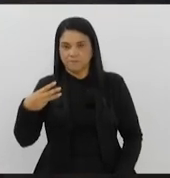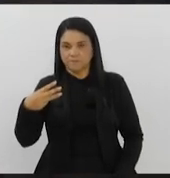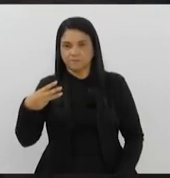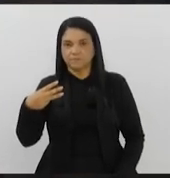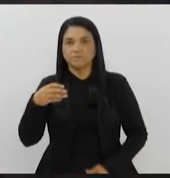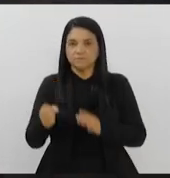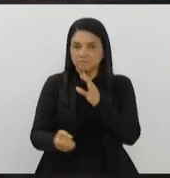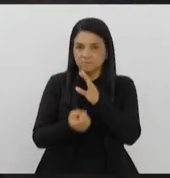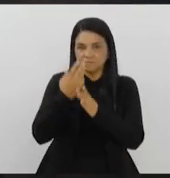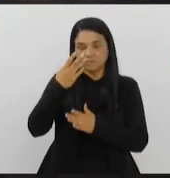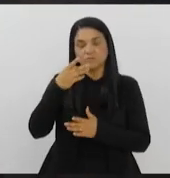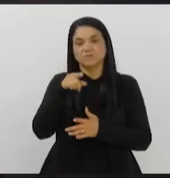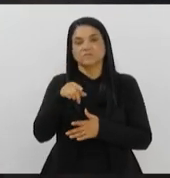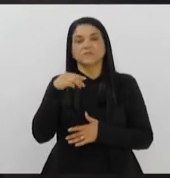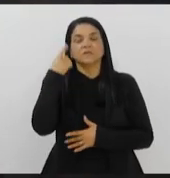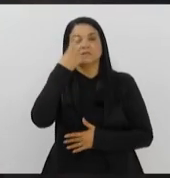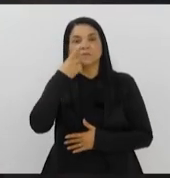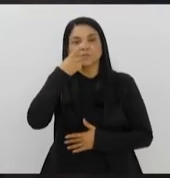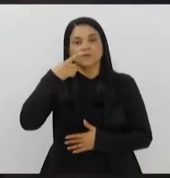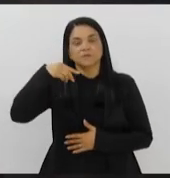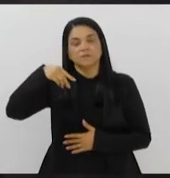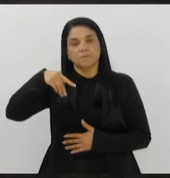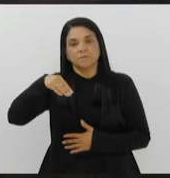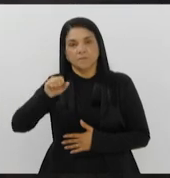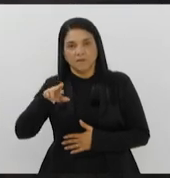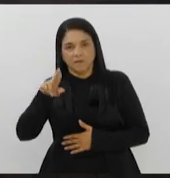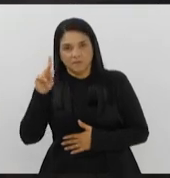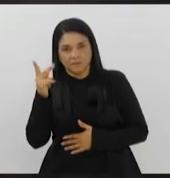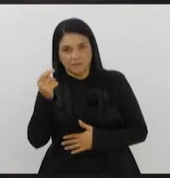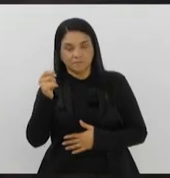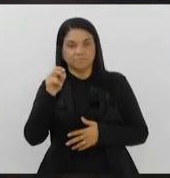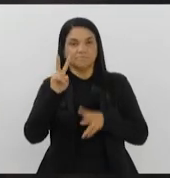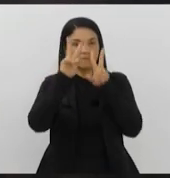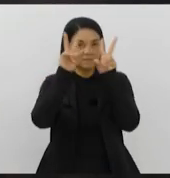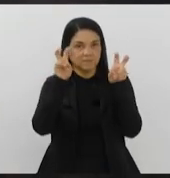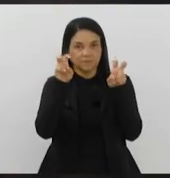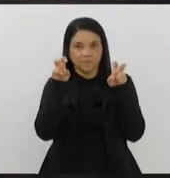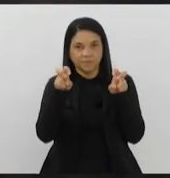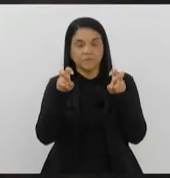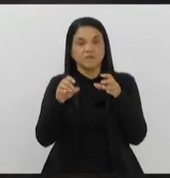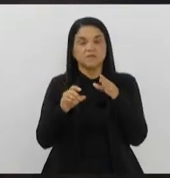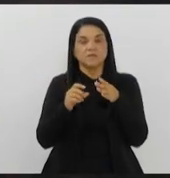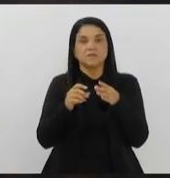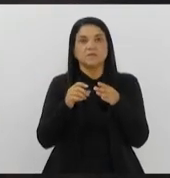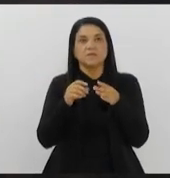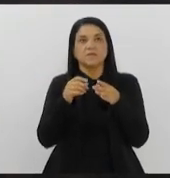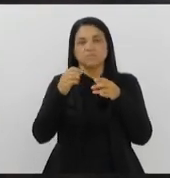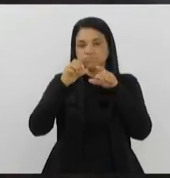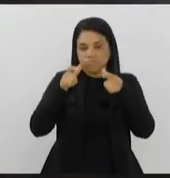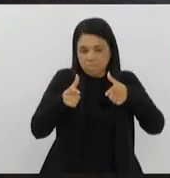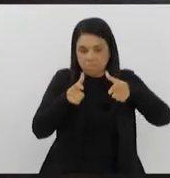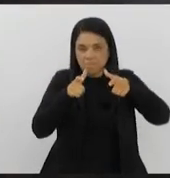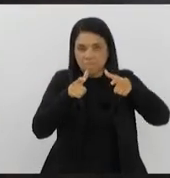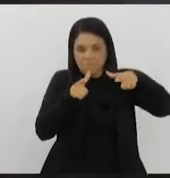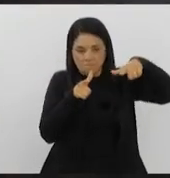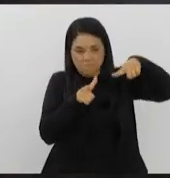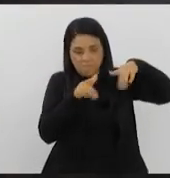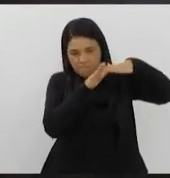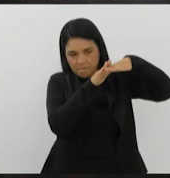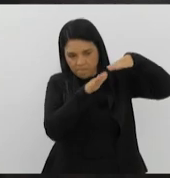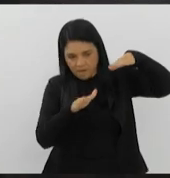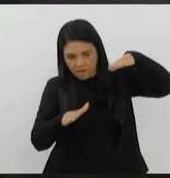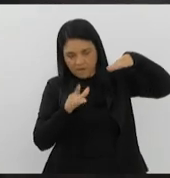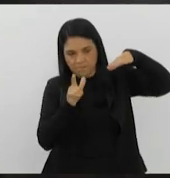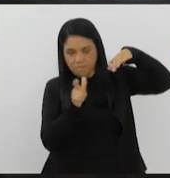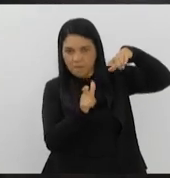de autoria da deputada Marta Rocha, que dispõe sobre a instituição de instalação de energia solar fotovoltaica em